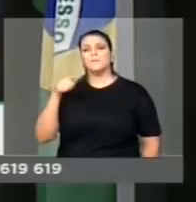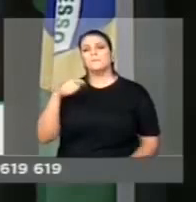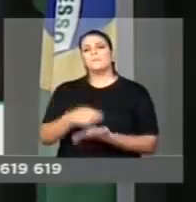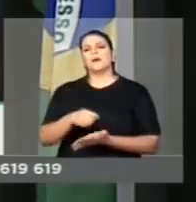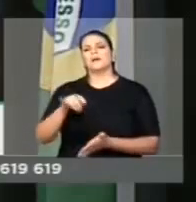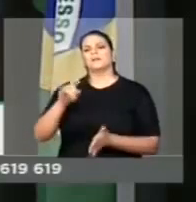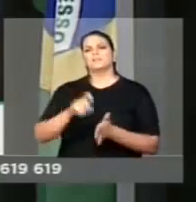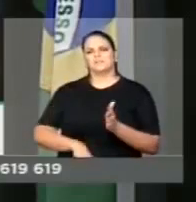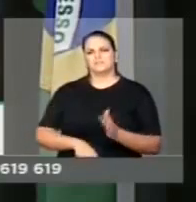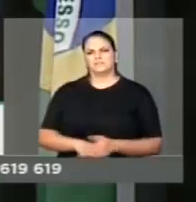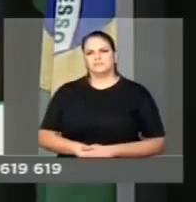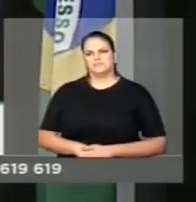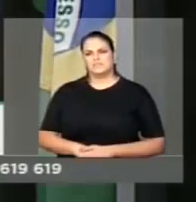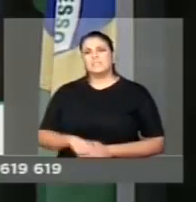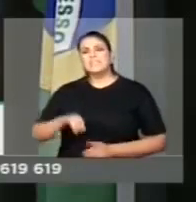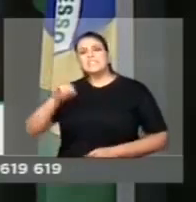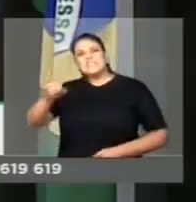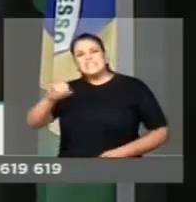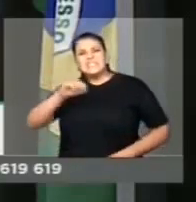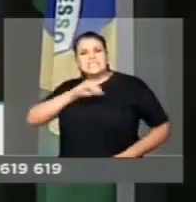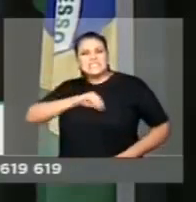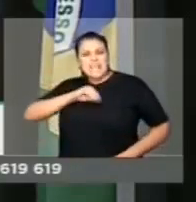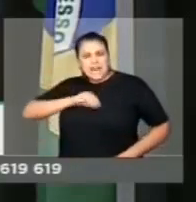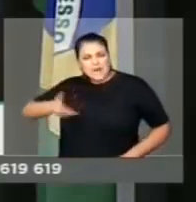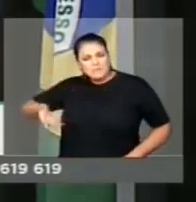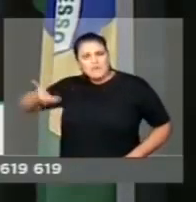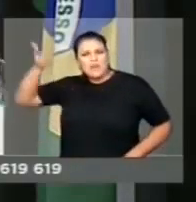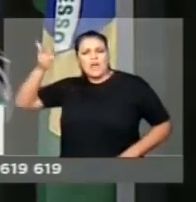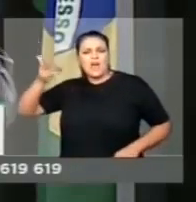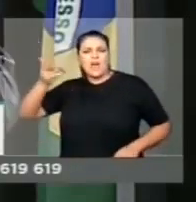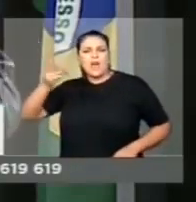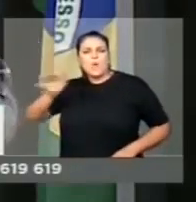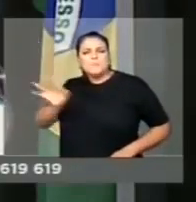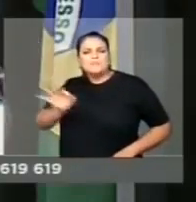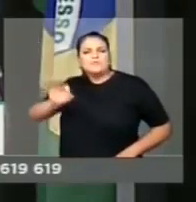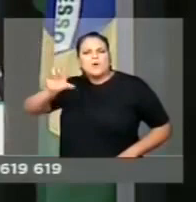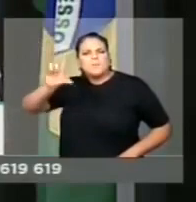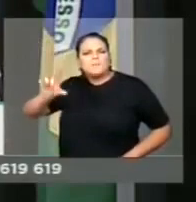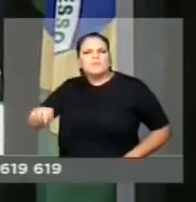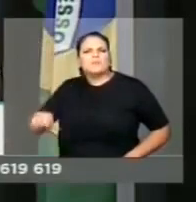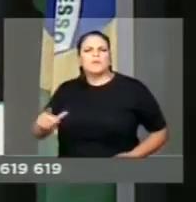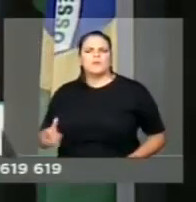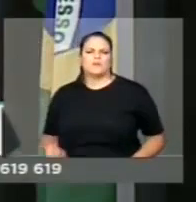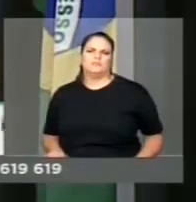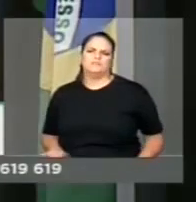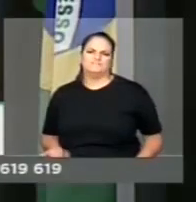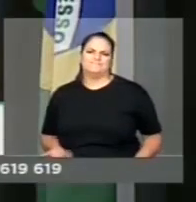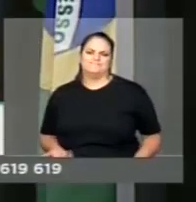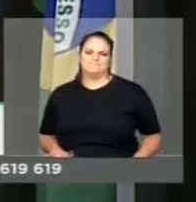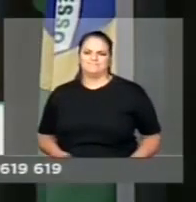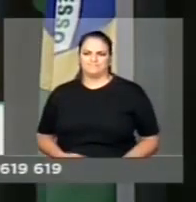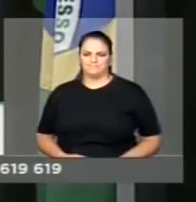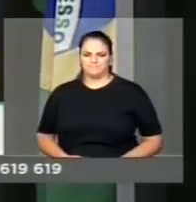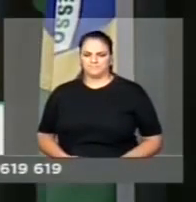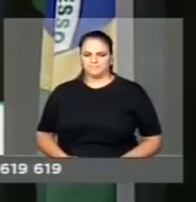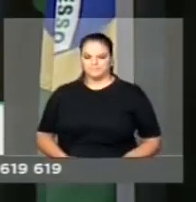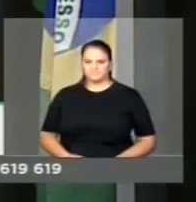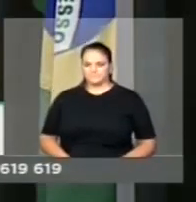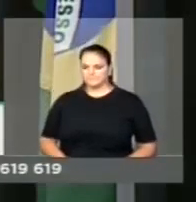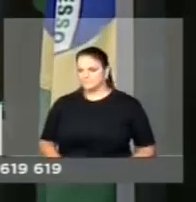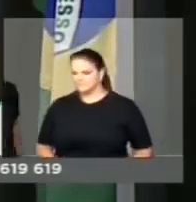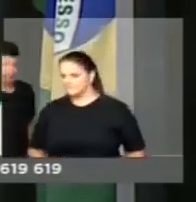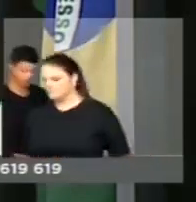a metade. Então, podemos, né, verificar que a carga é